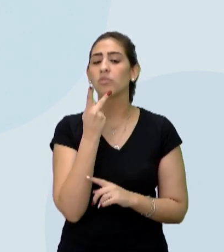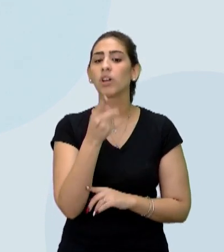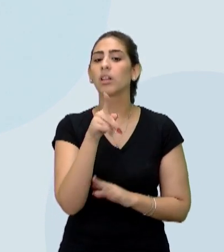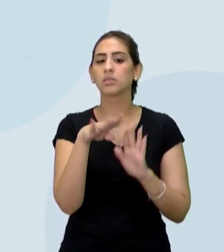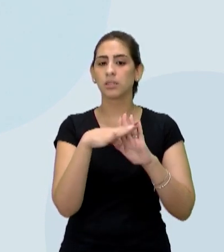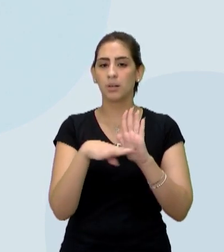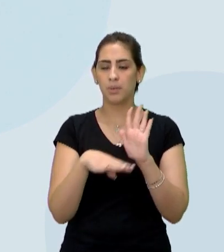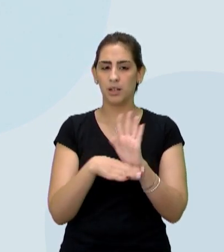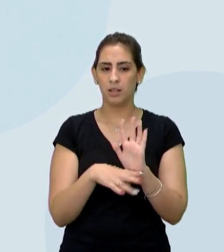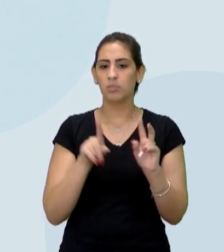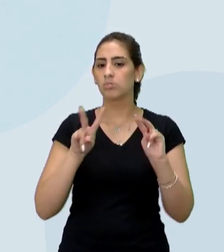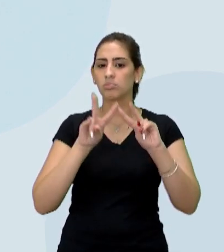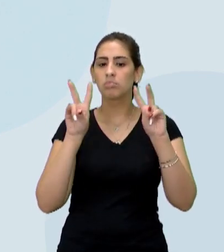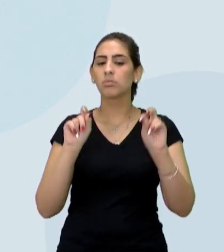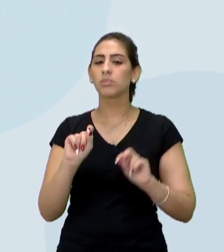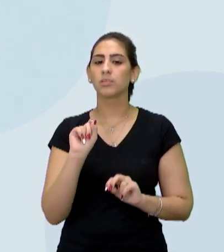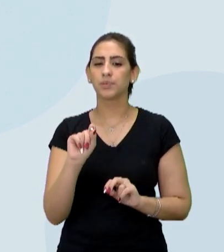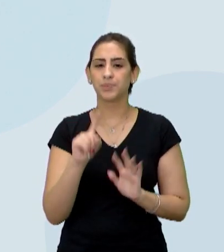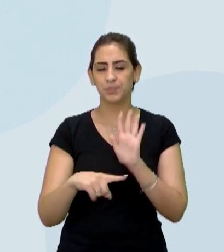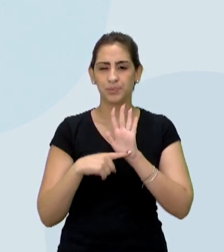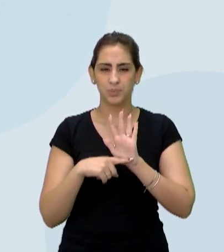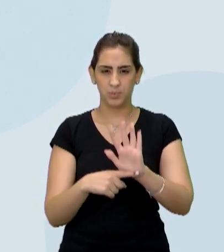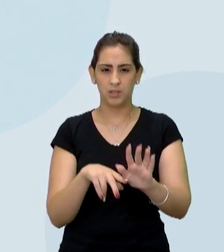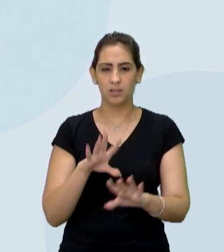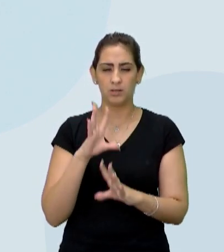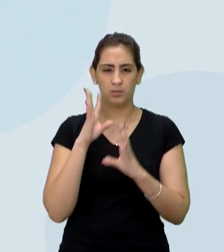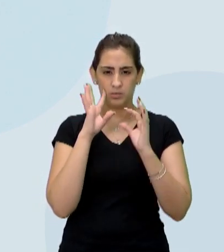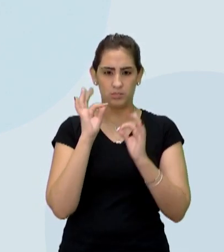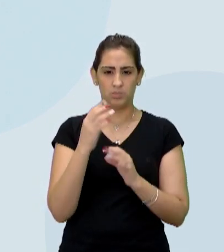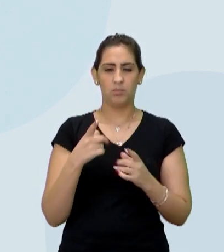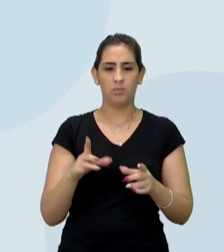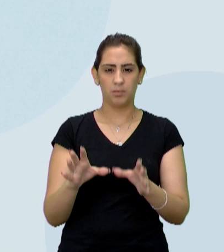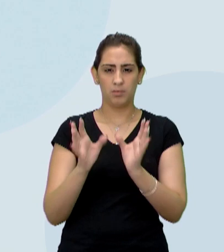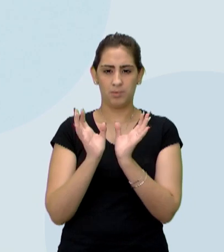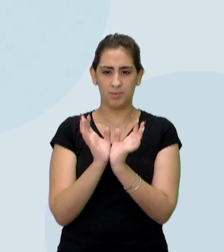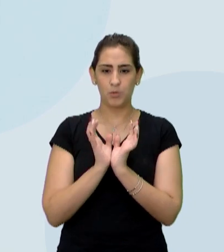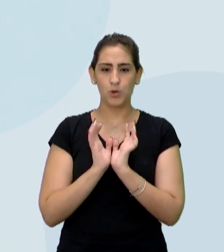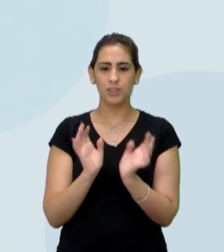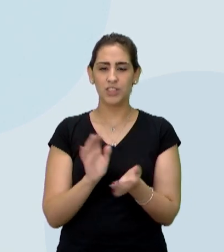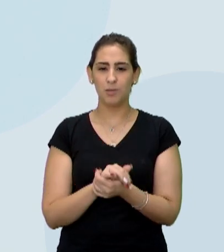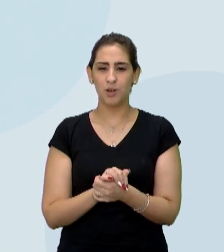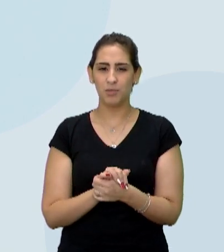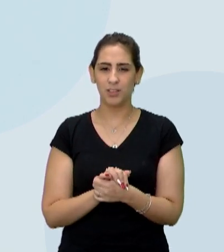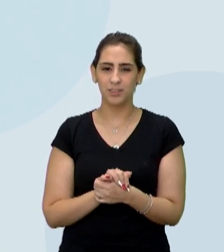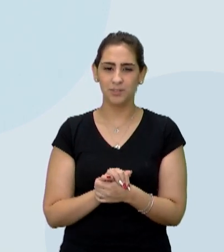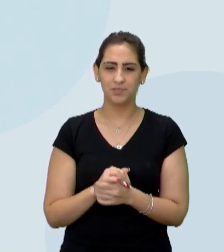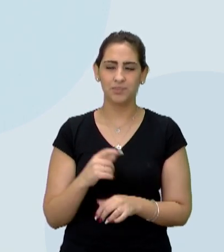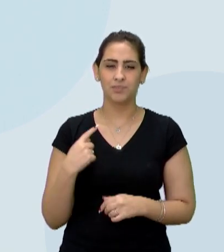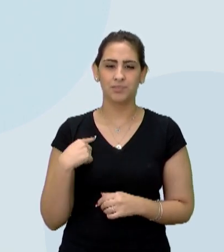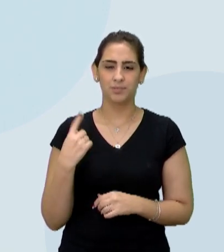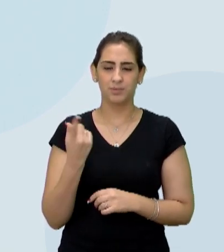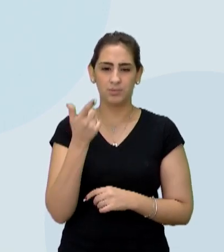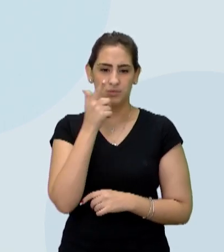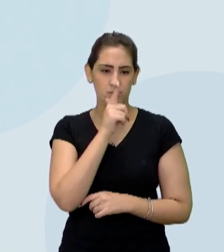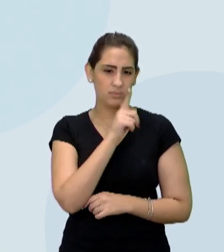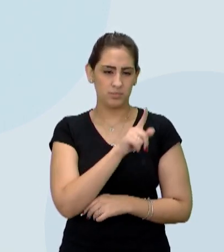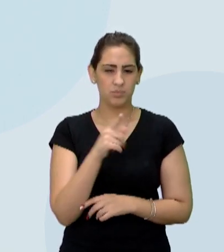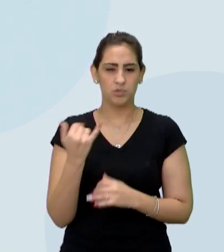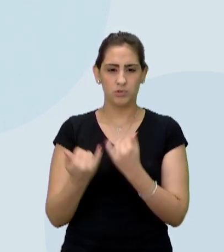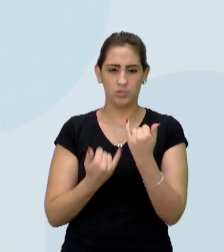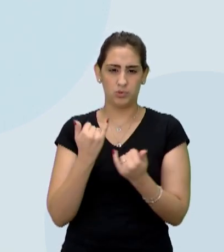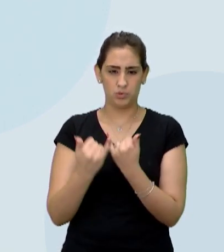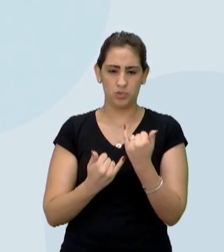tabela? Tabela abaixo mostra o número de medalhas conquistadas por 11 países que participaram dos